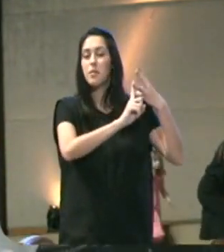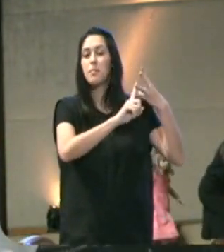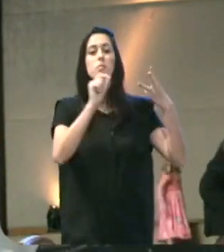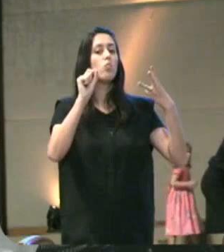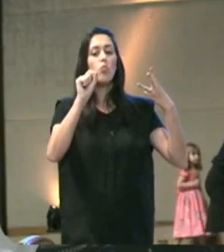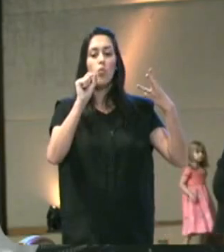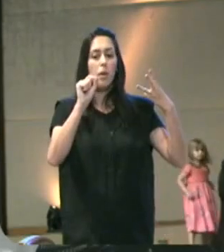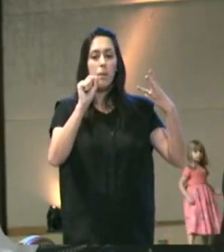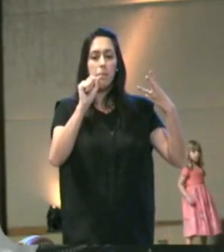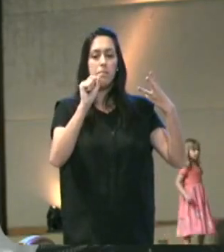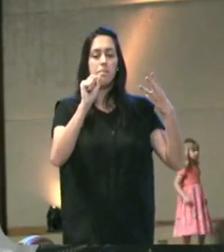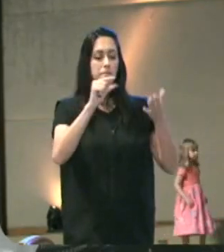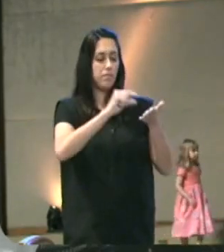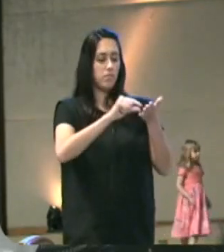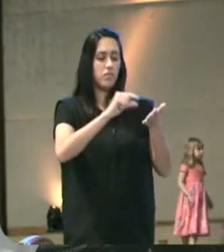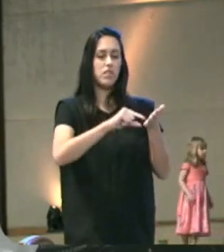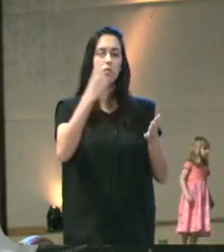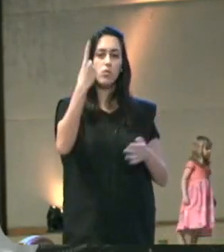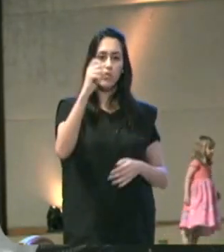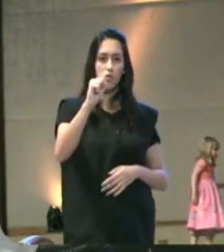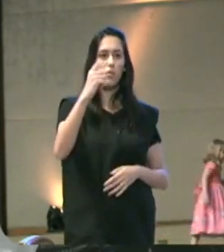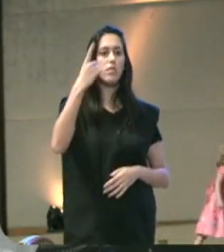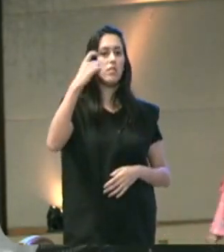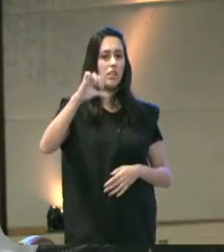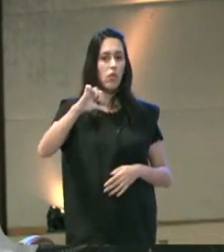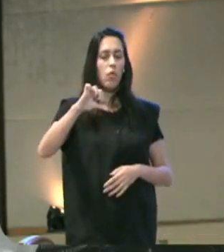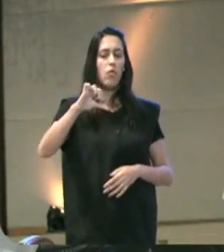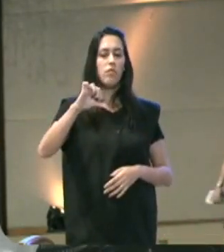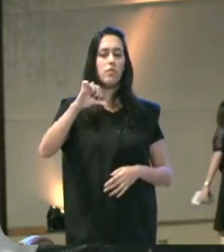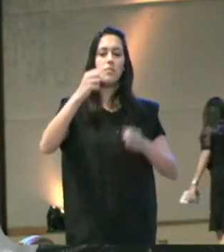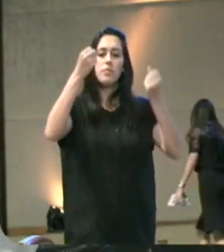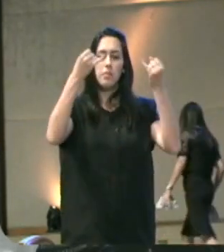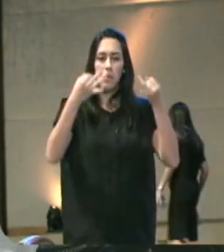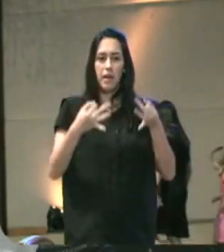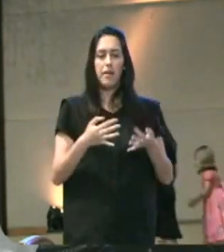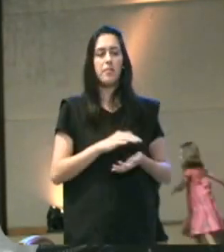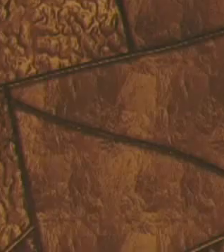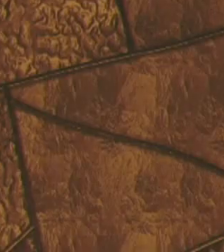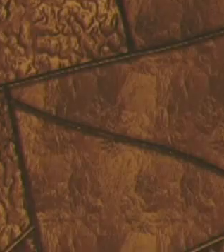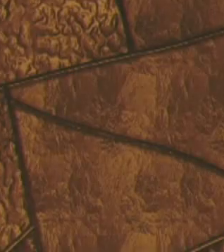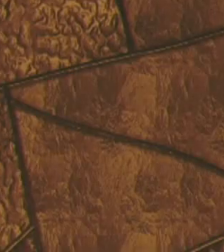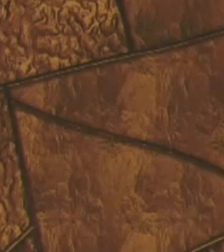lição eu vou aprender nos versículos 18 e 19, quando diz assim: